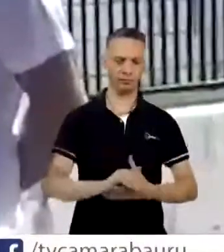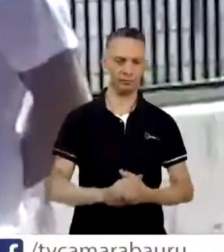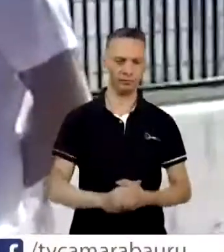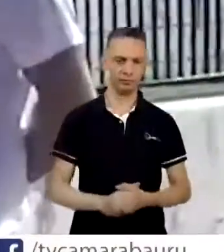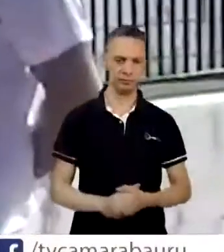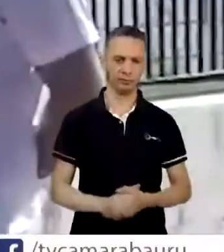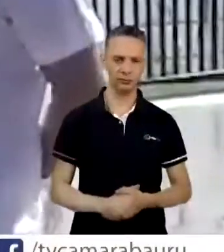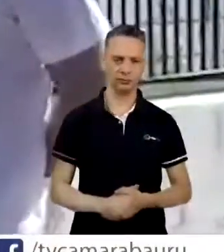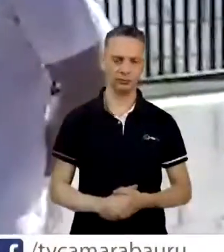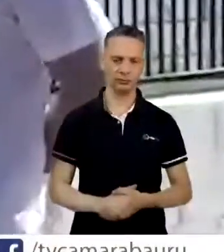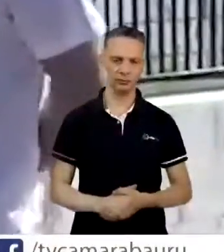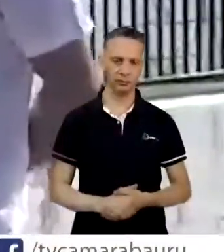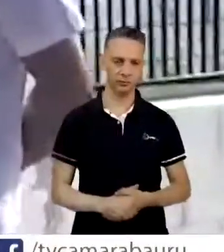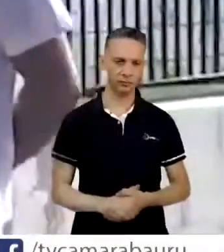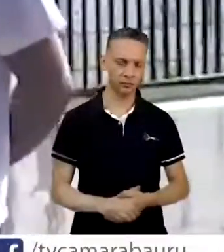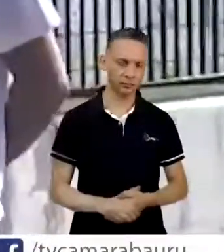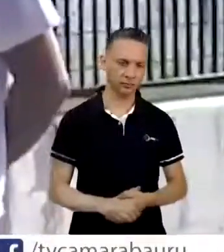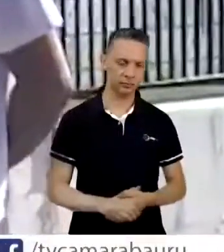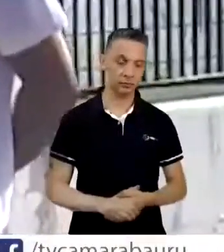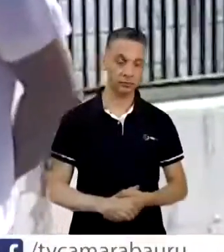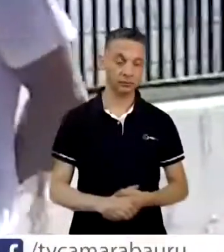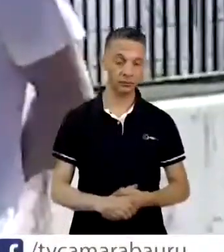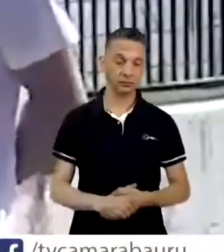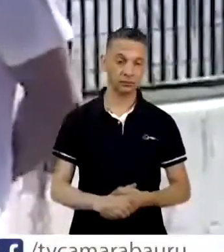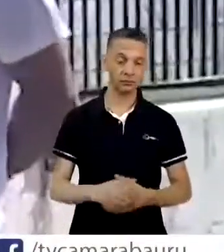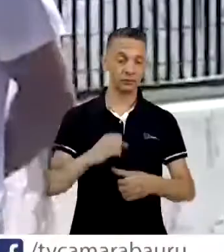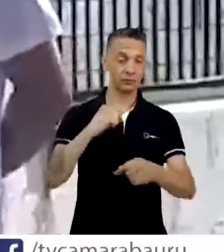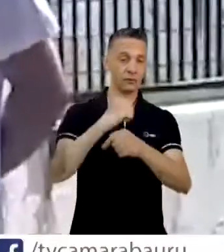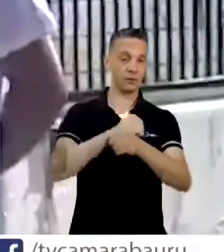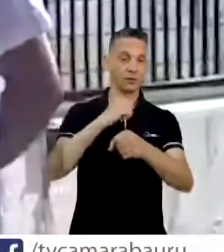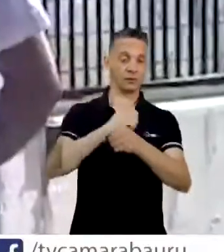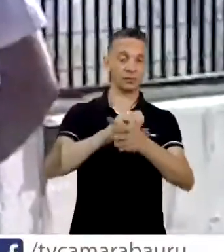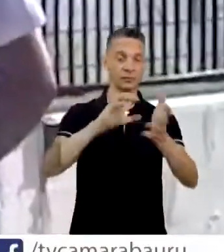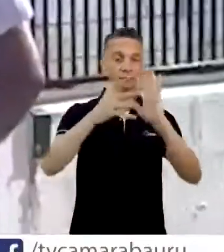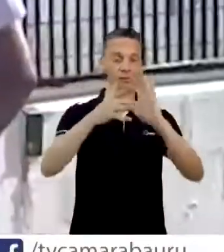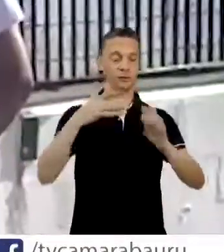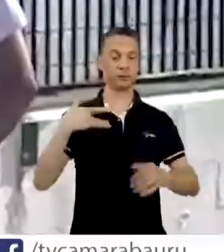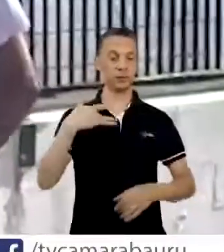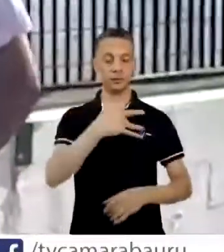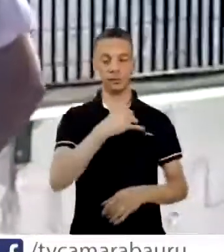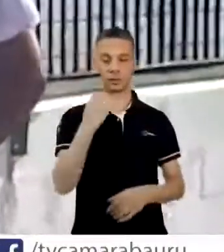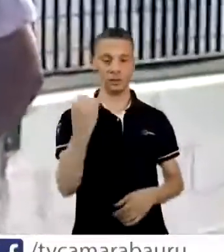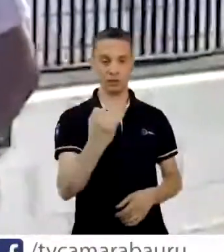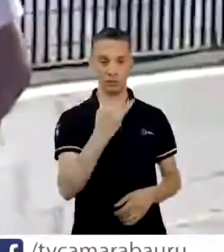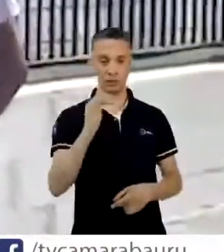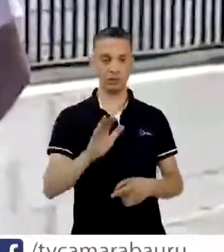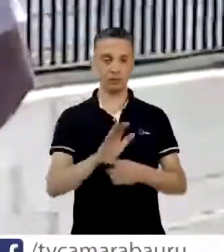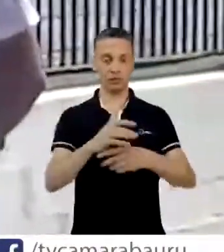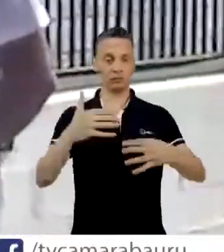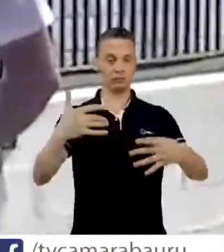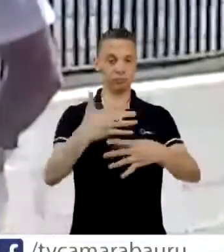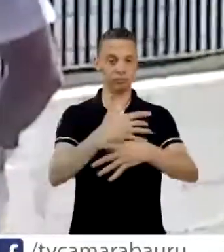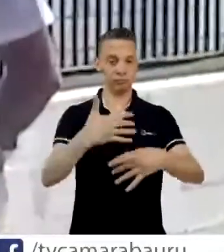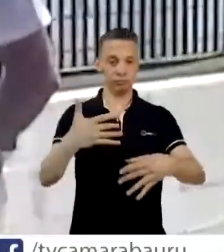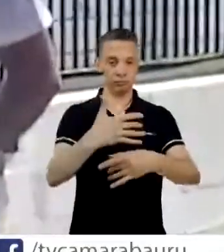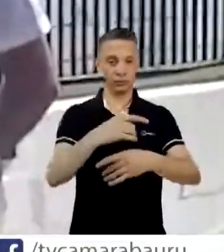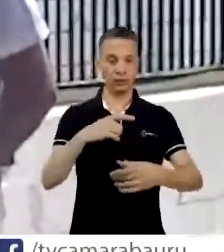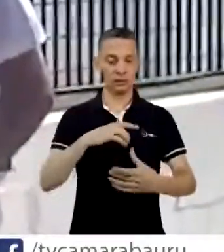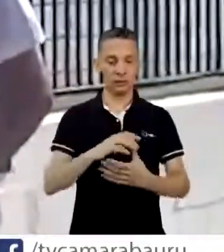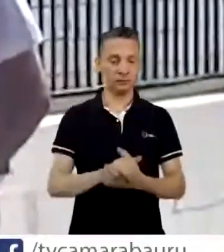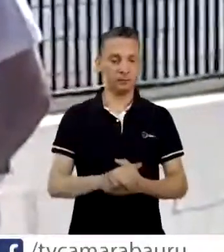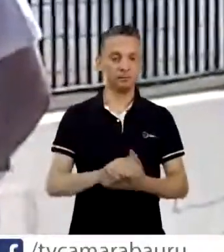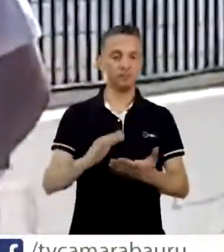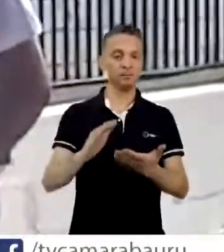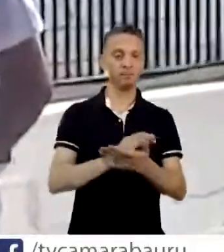atendimento da saúde. Tem uma obra importante, tem necessidade, está sendo ampliado de maneira muito dinâmica, bem funcional a unidade, uma